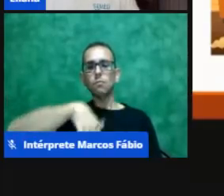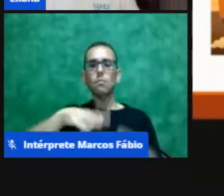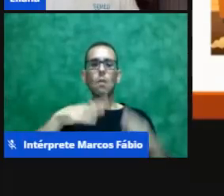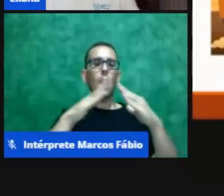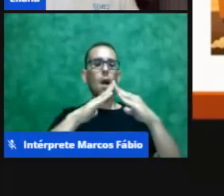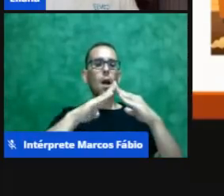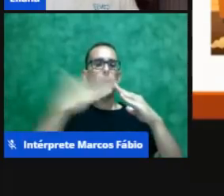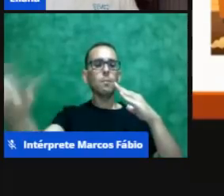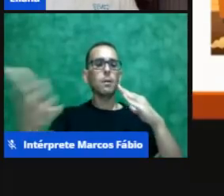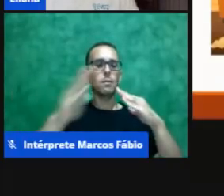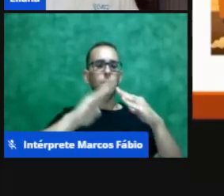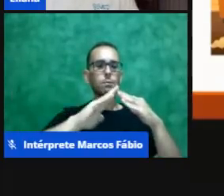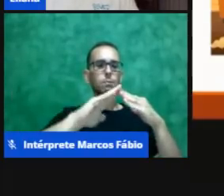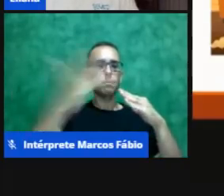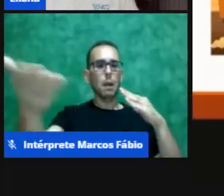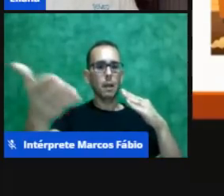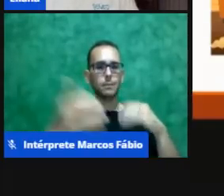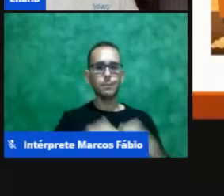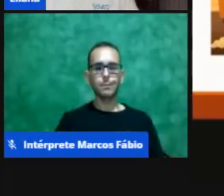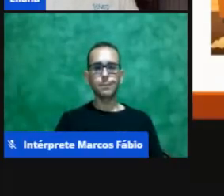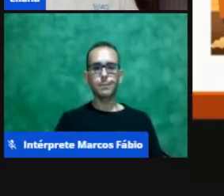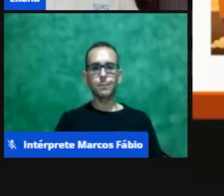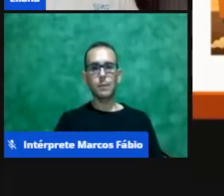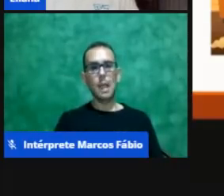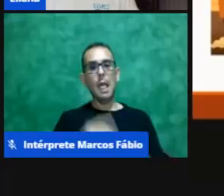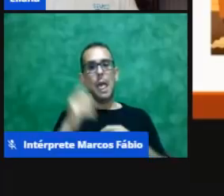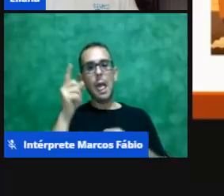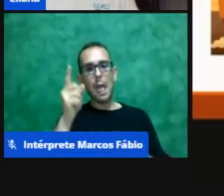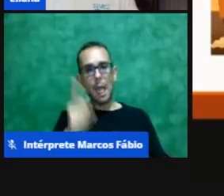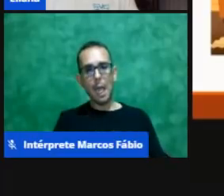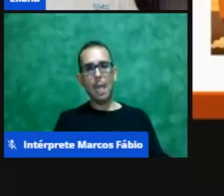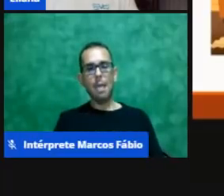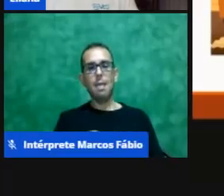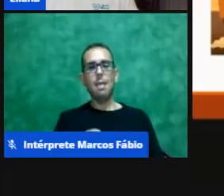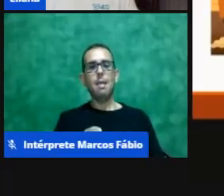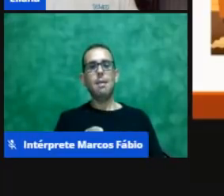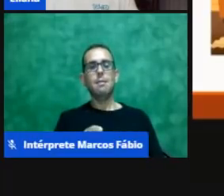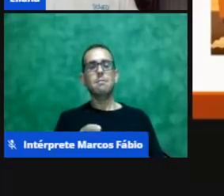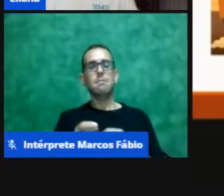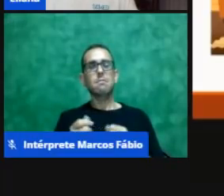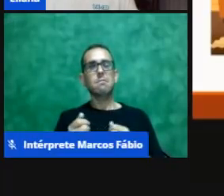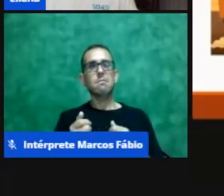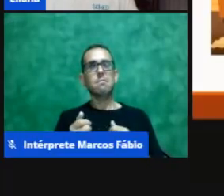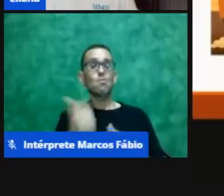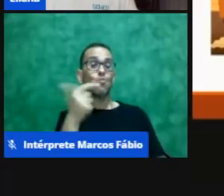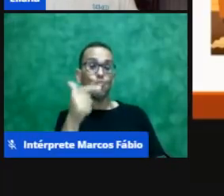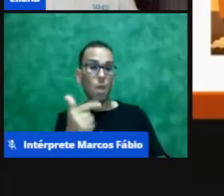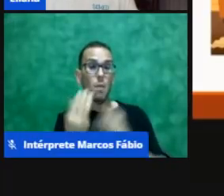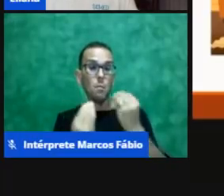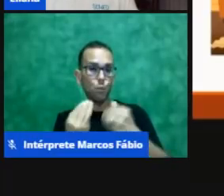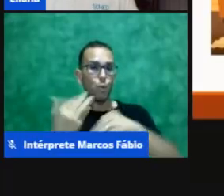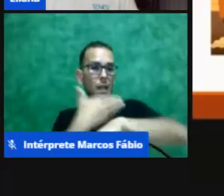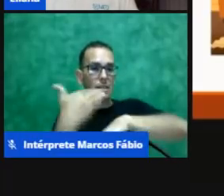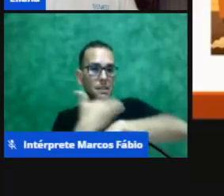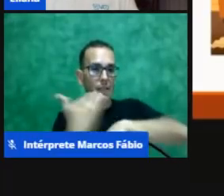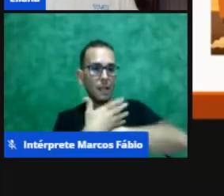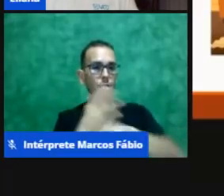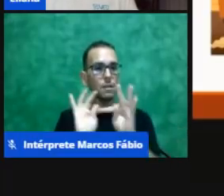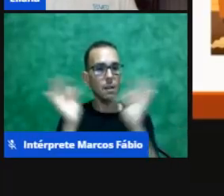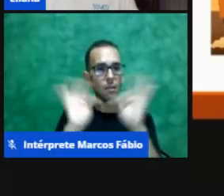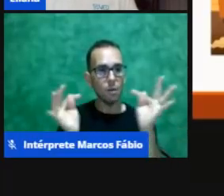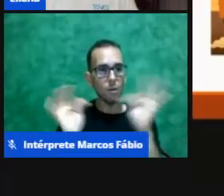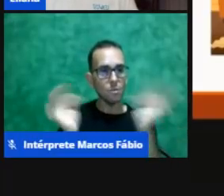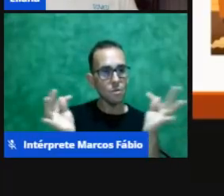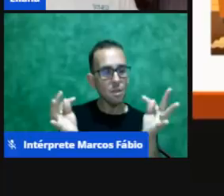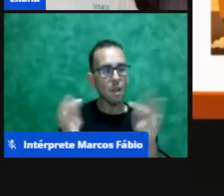na periferia, né? Então, consequentemente, vai ter um baixo acesso às tecnologias e isso vai dificultar o nosso trabalho. Porém, a gente